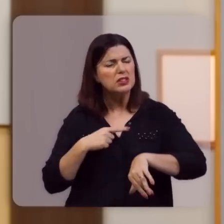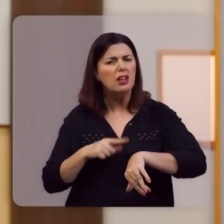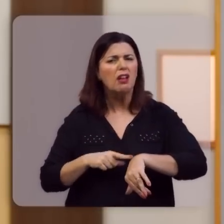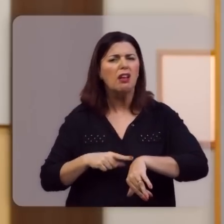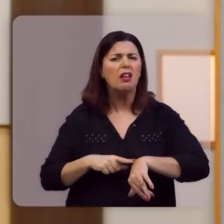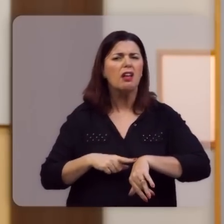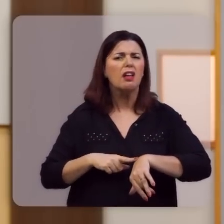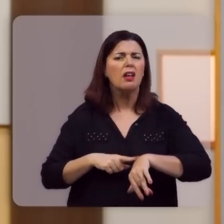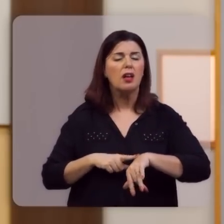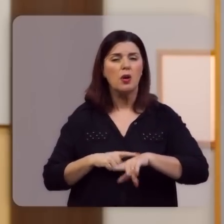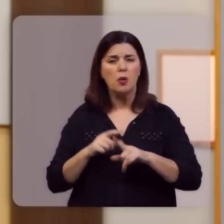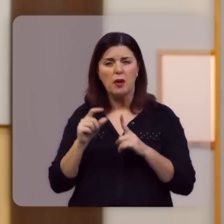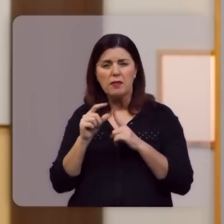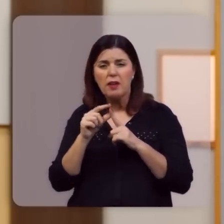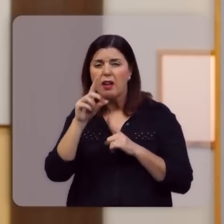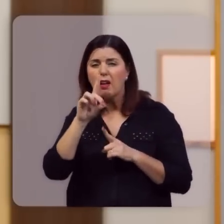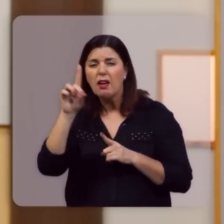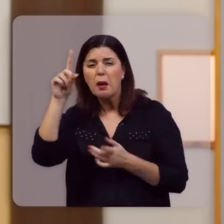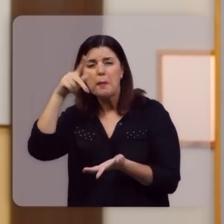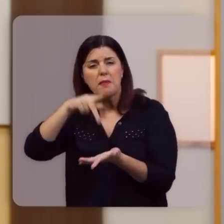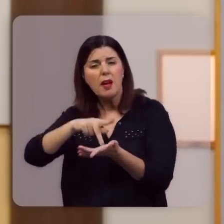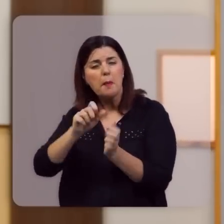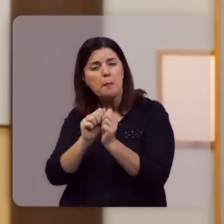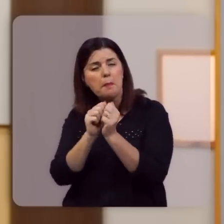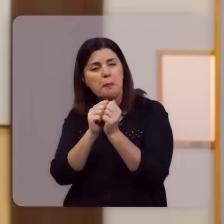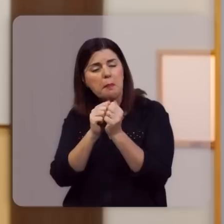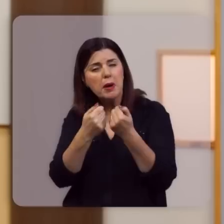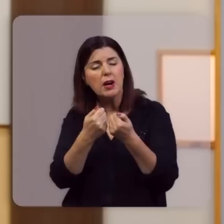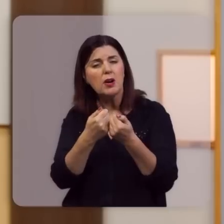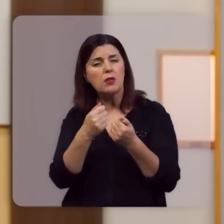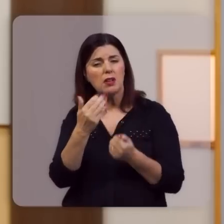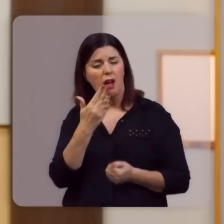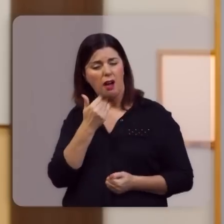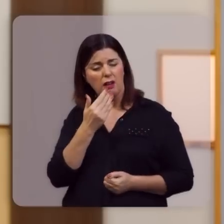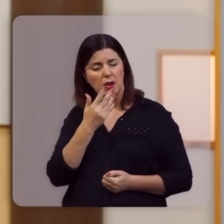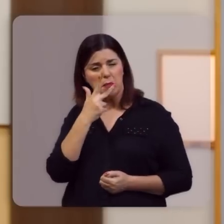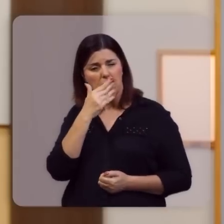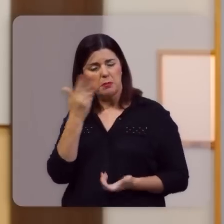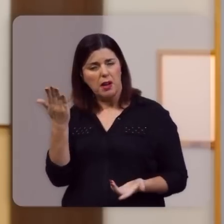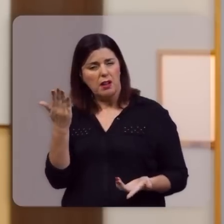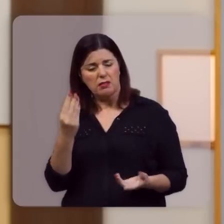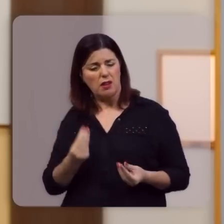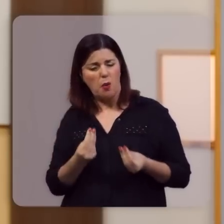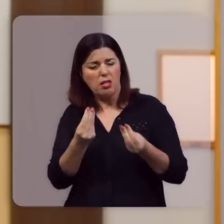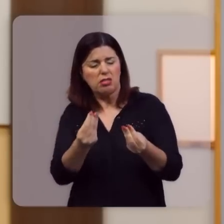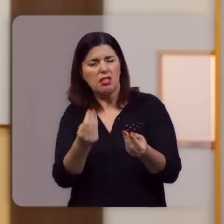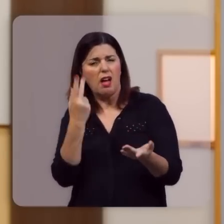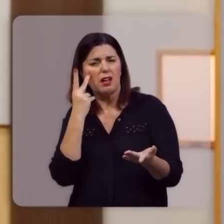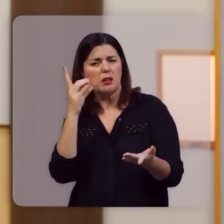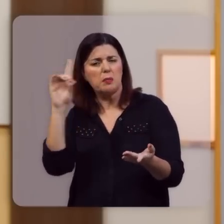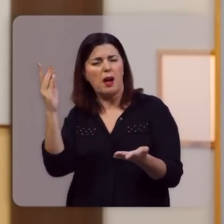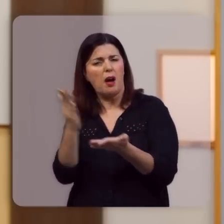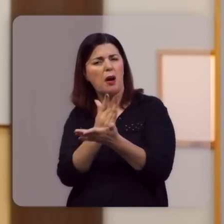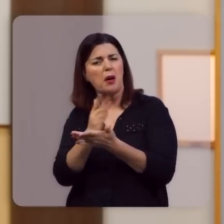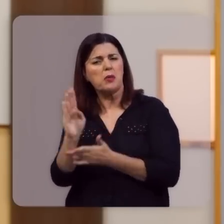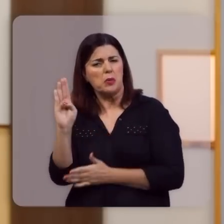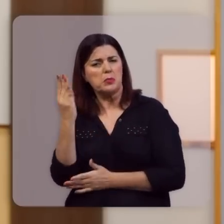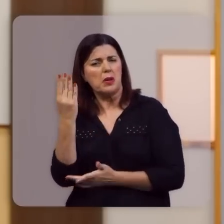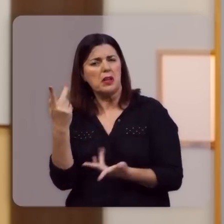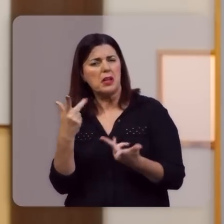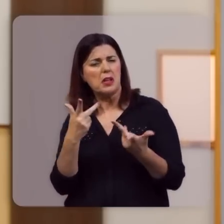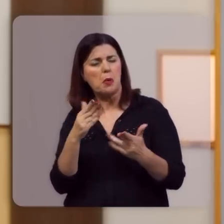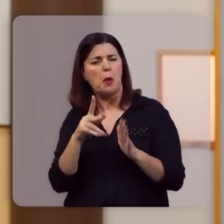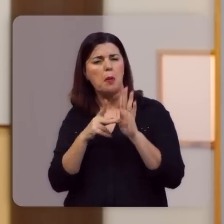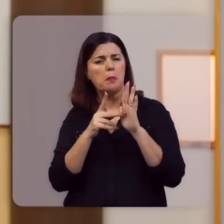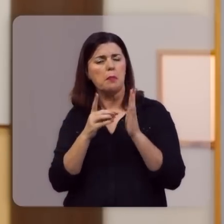maneira a sã doutrina, o trigo da verdade, o pão que alimenta, sendo sonegado ao povo, e alguns por engano, como